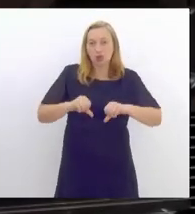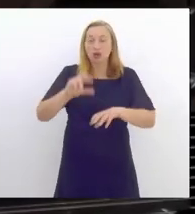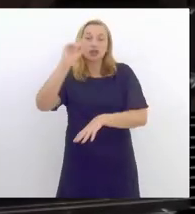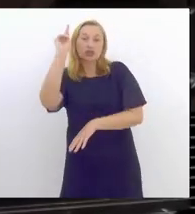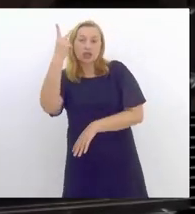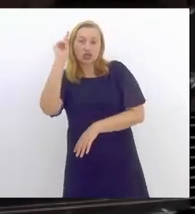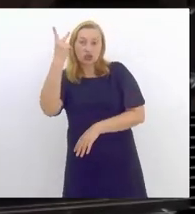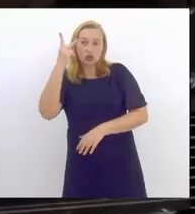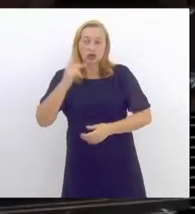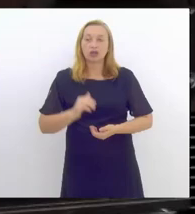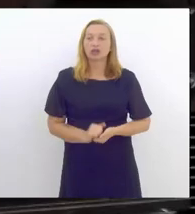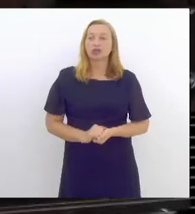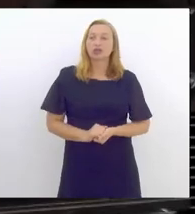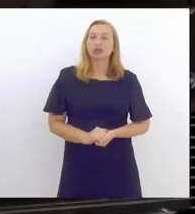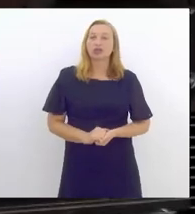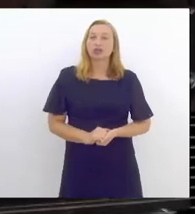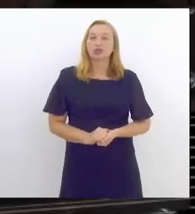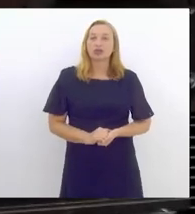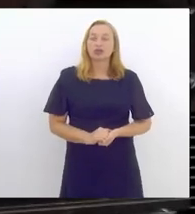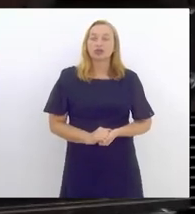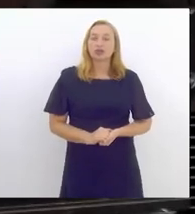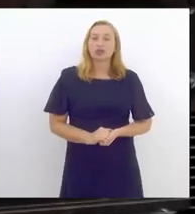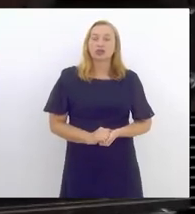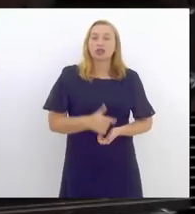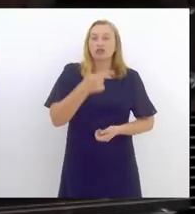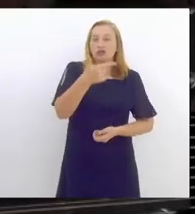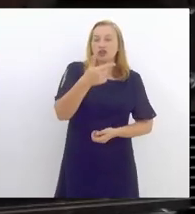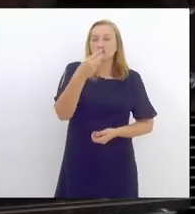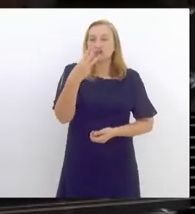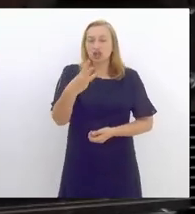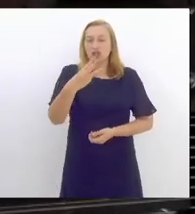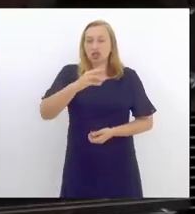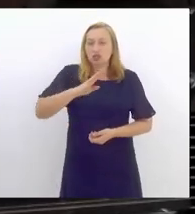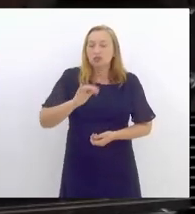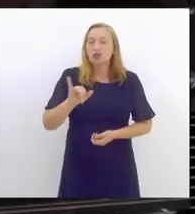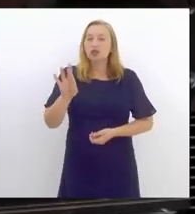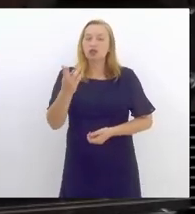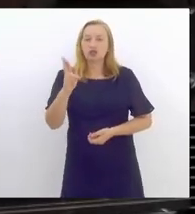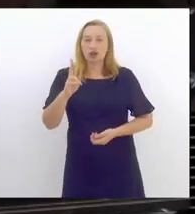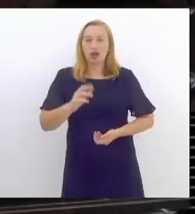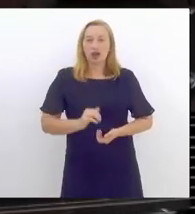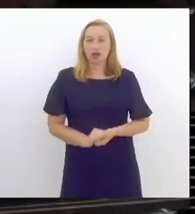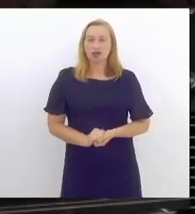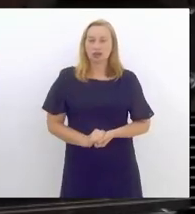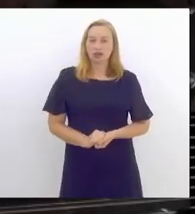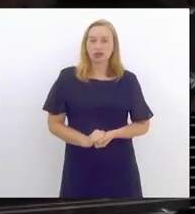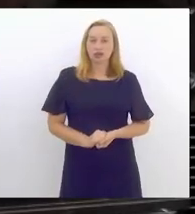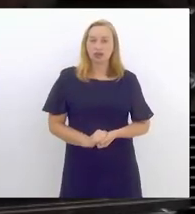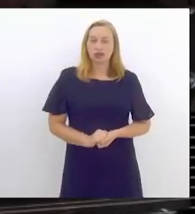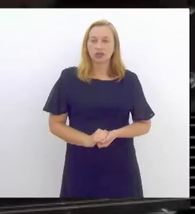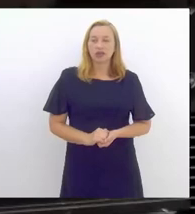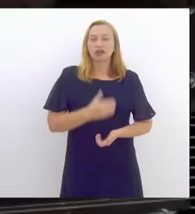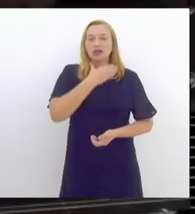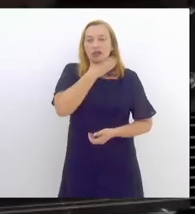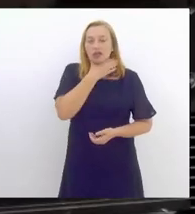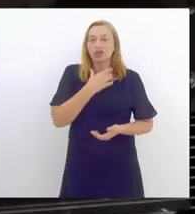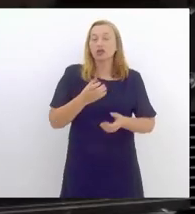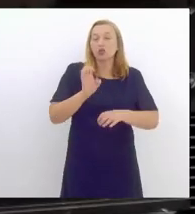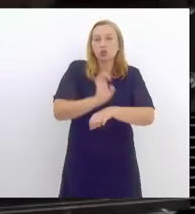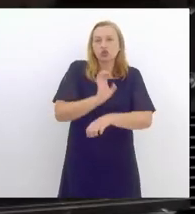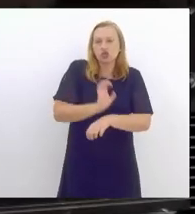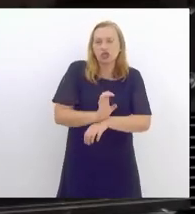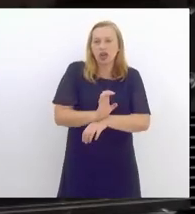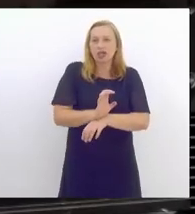públicas chegaria a incríveis 23 bilhões de reais. O Estado estava imobilizado pela